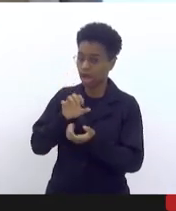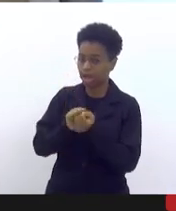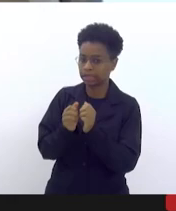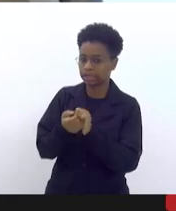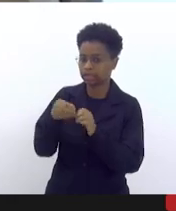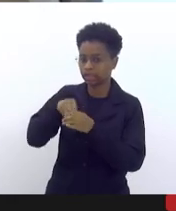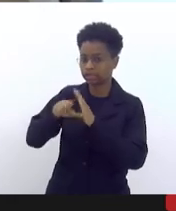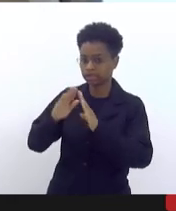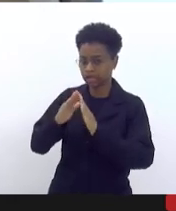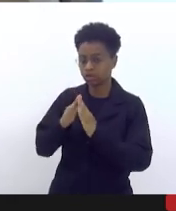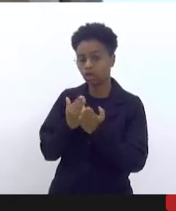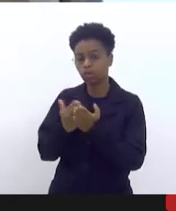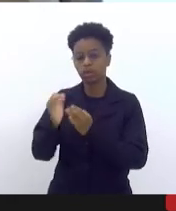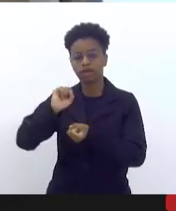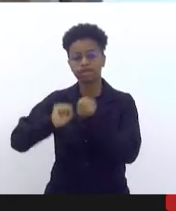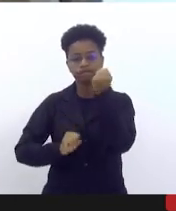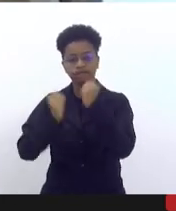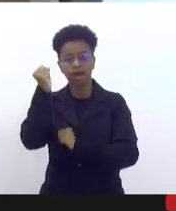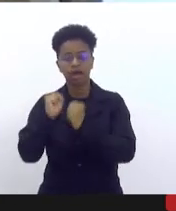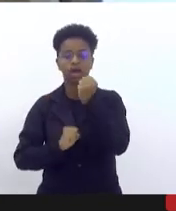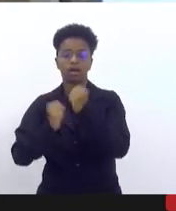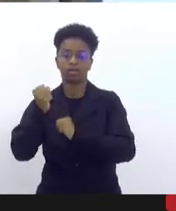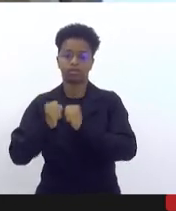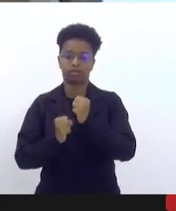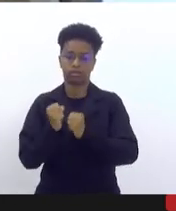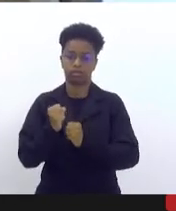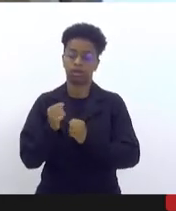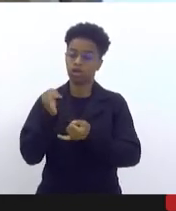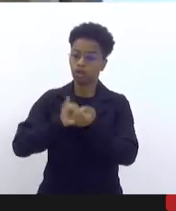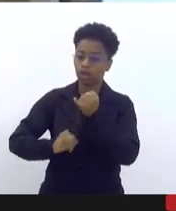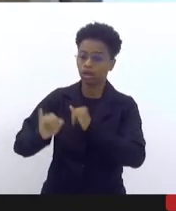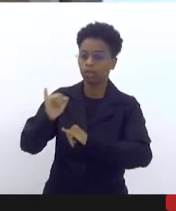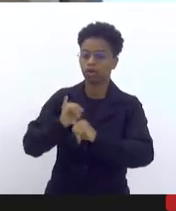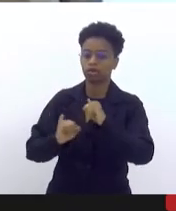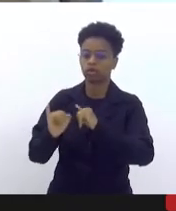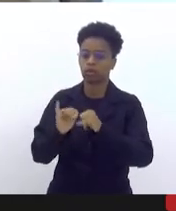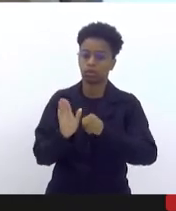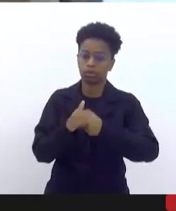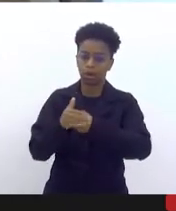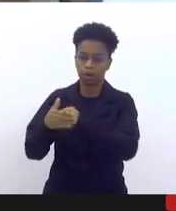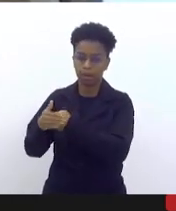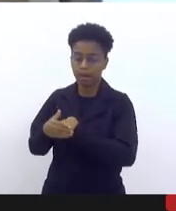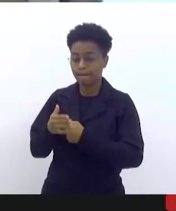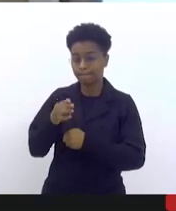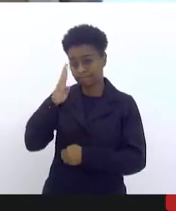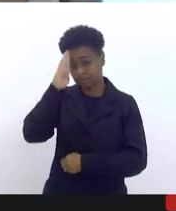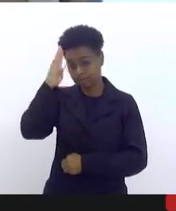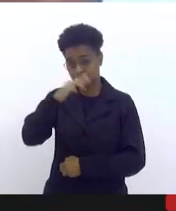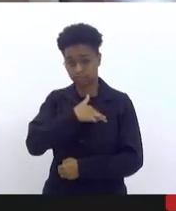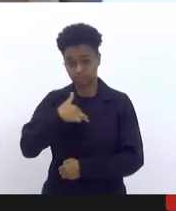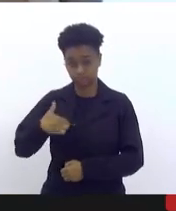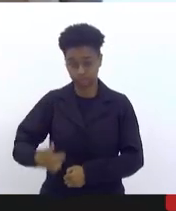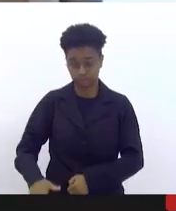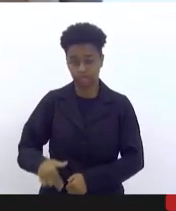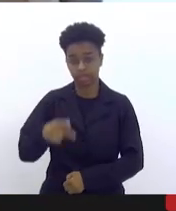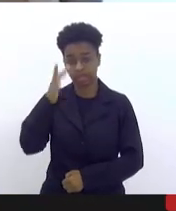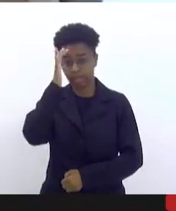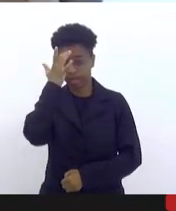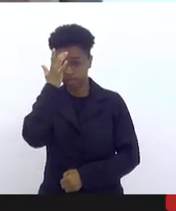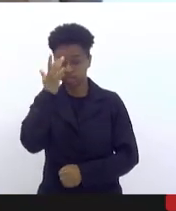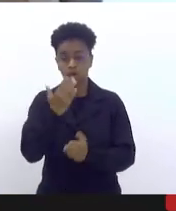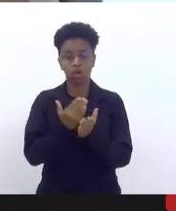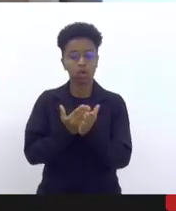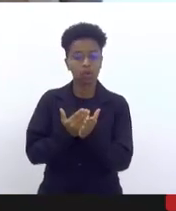a escala Industrial Então passou a ser produzido em laboratórios clandestinos especialmente aí China índia isso virou uma grande